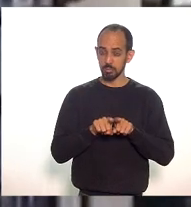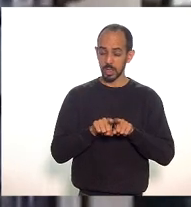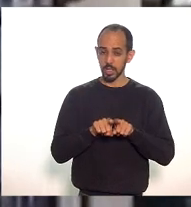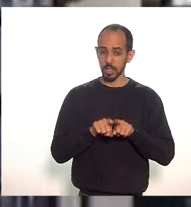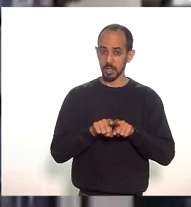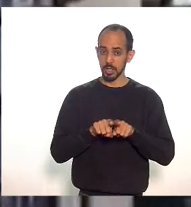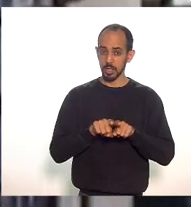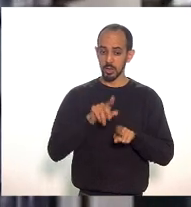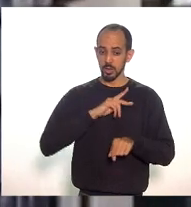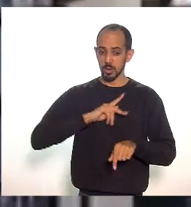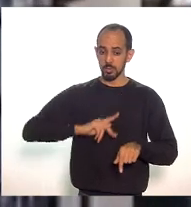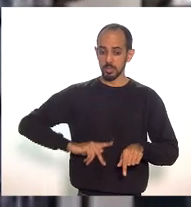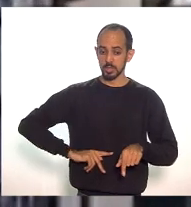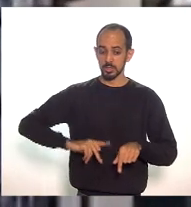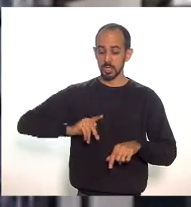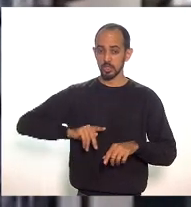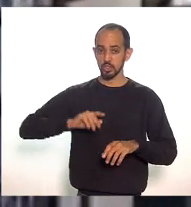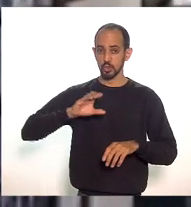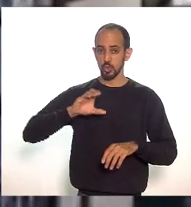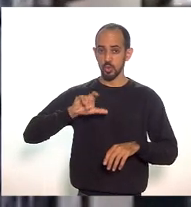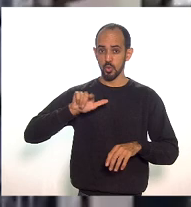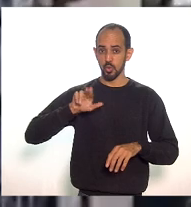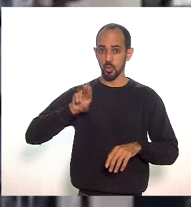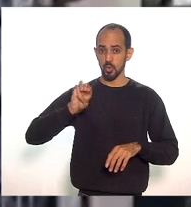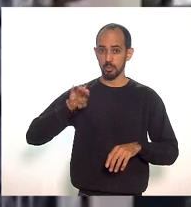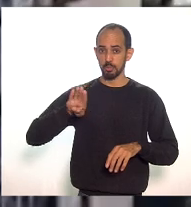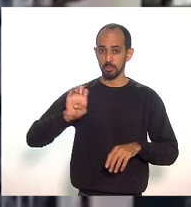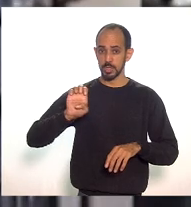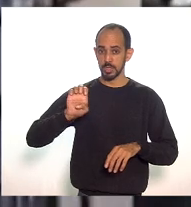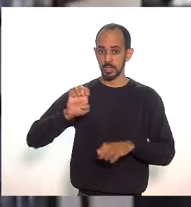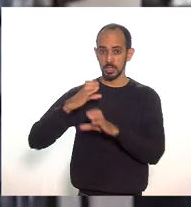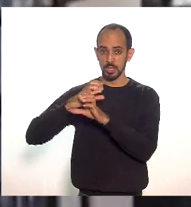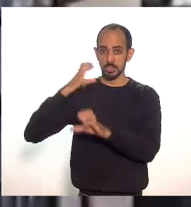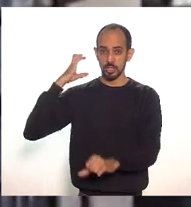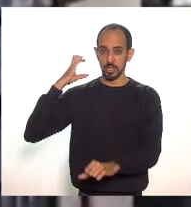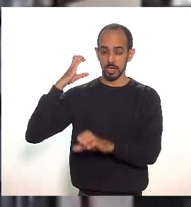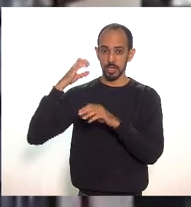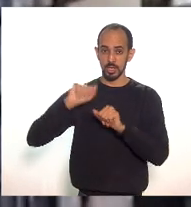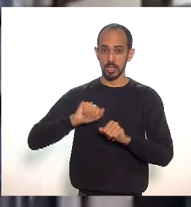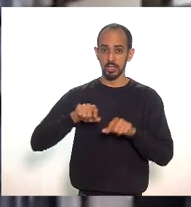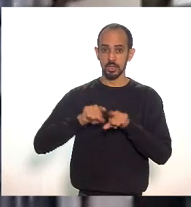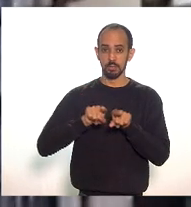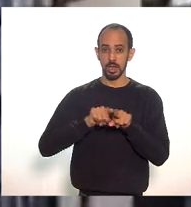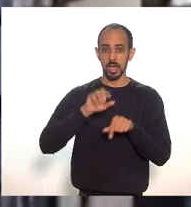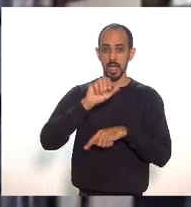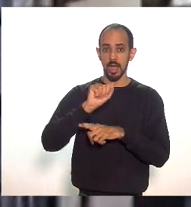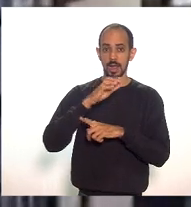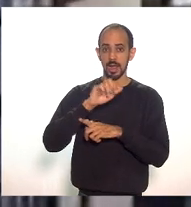Presidente do Clube de Engenharia era contra academia Nacional de Engenharia